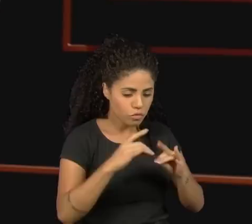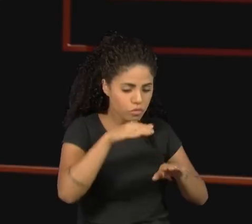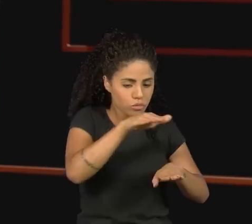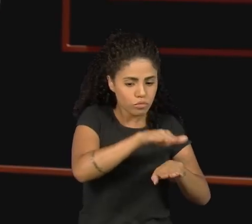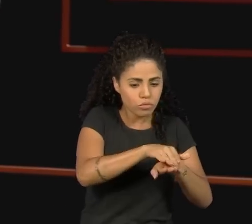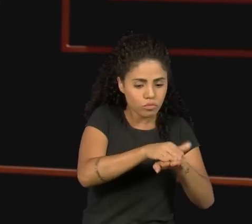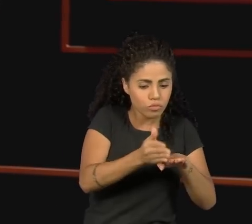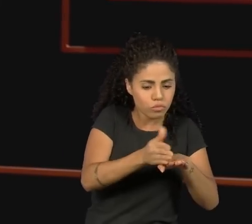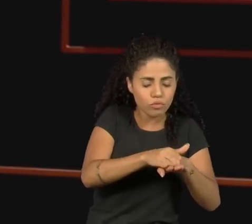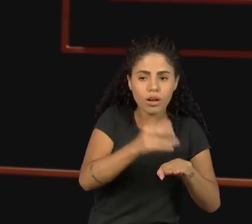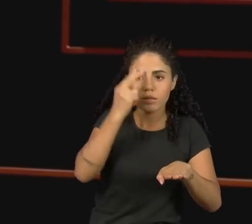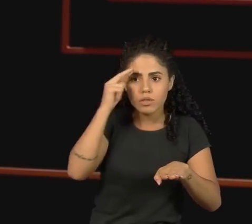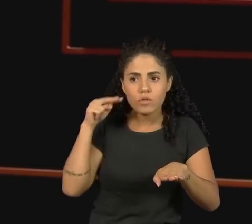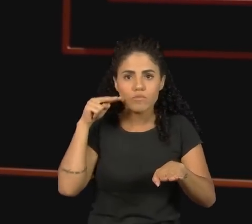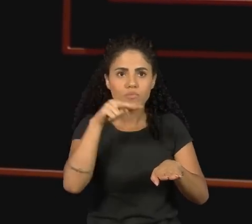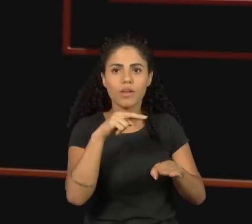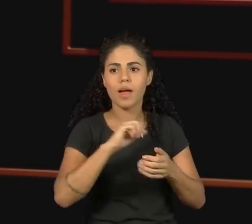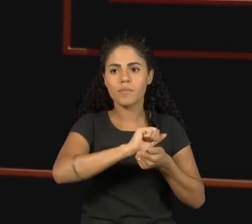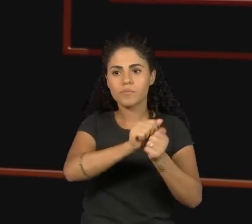com a viúva.